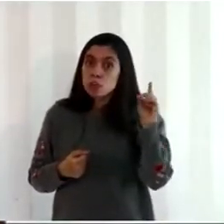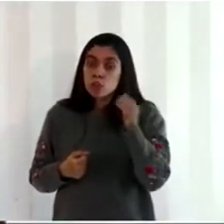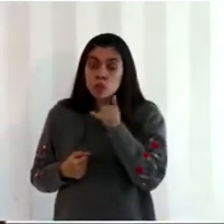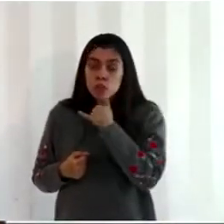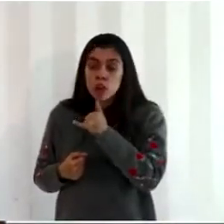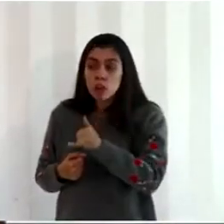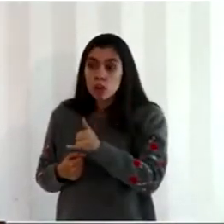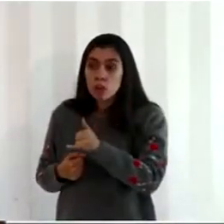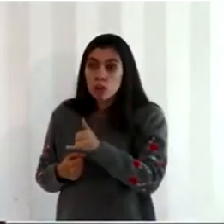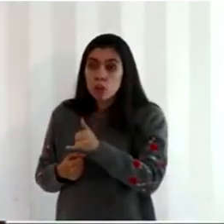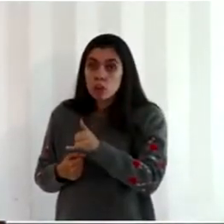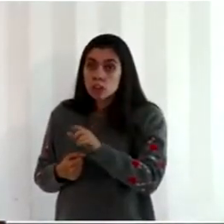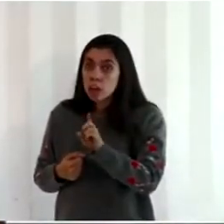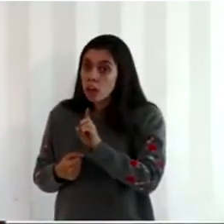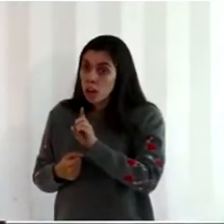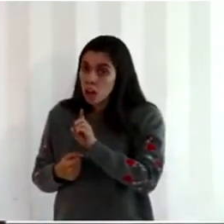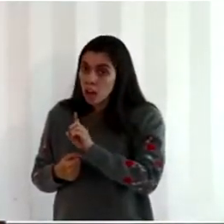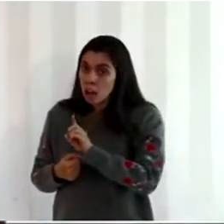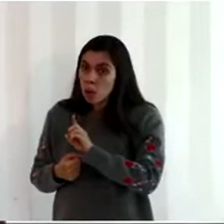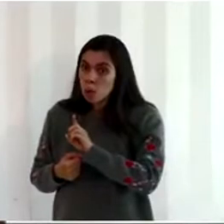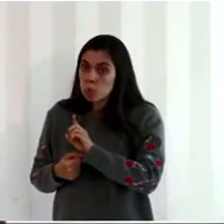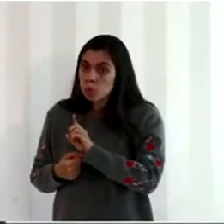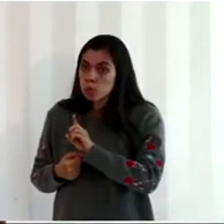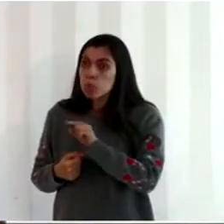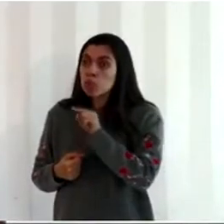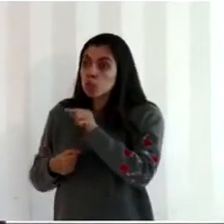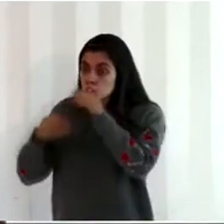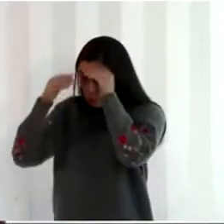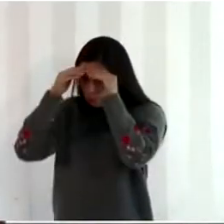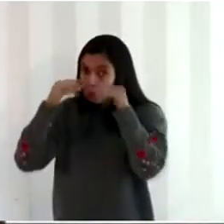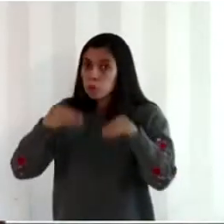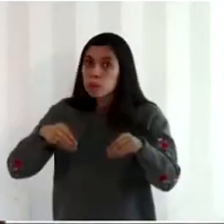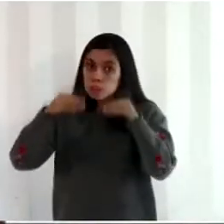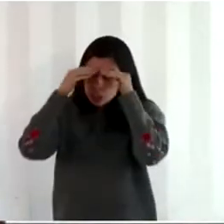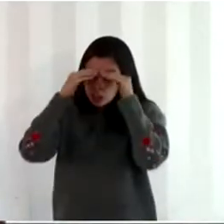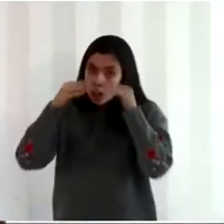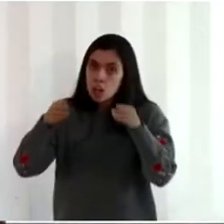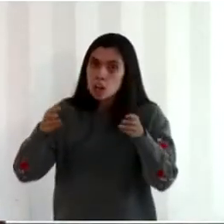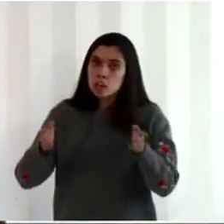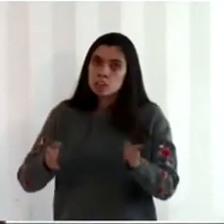Eis que obedecer é melhor do que estar aqui só assistindo esse culto.